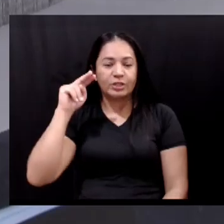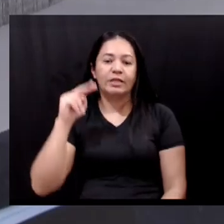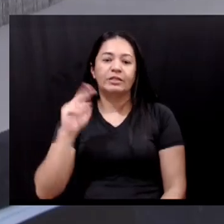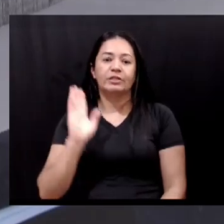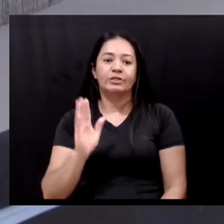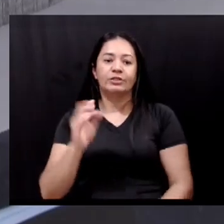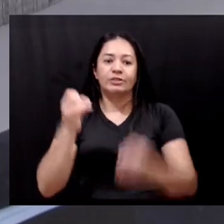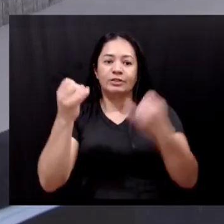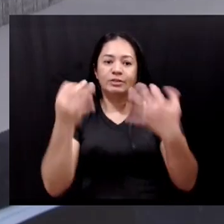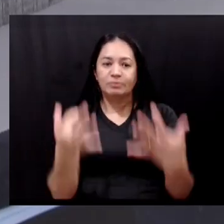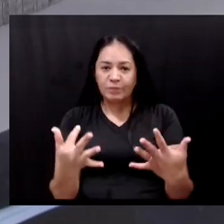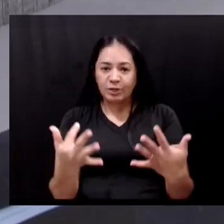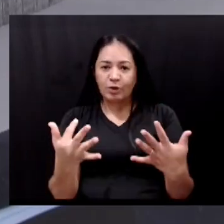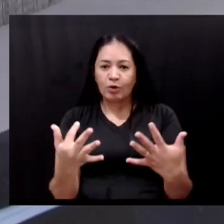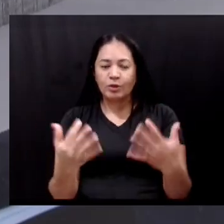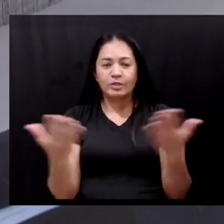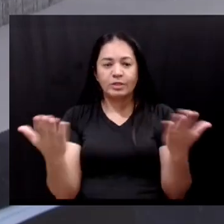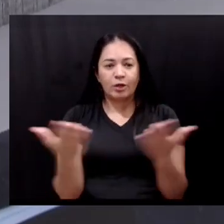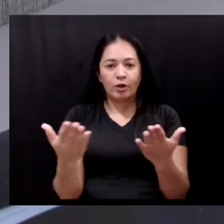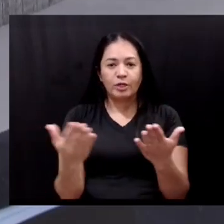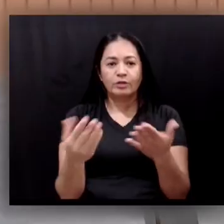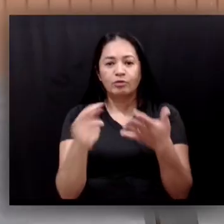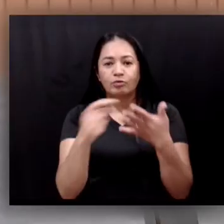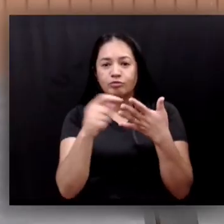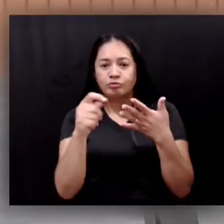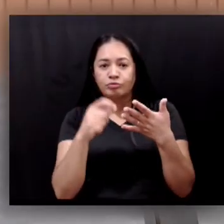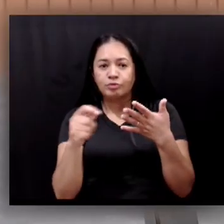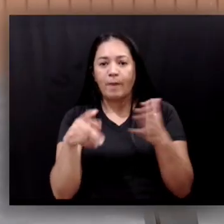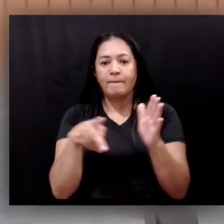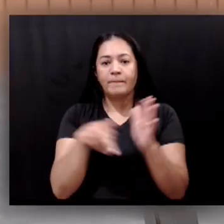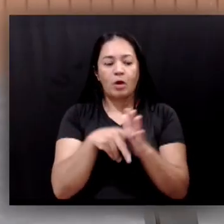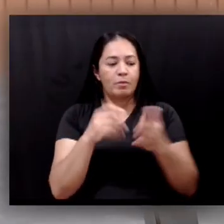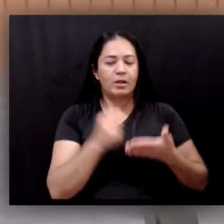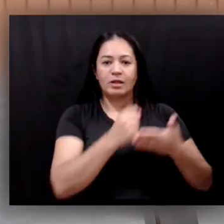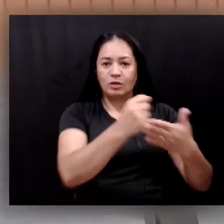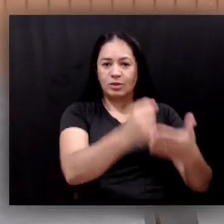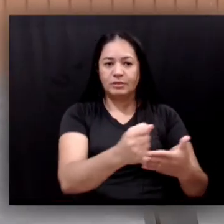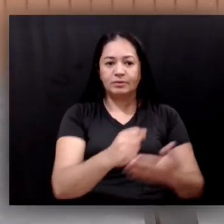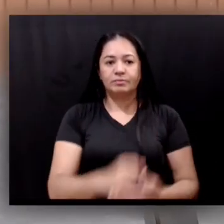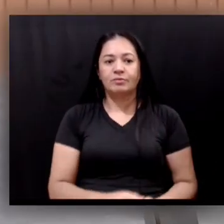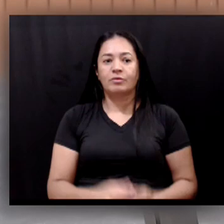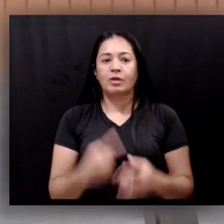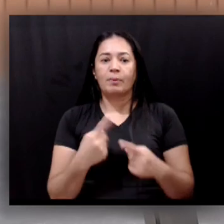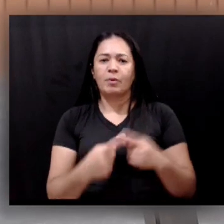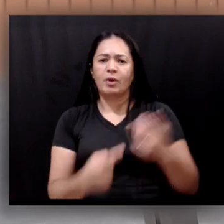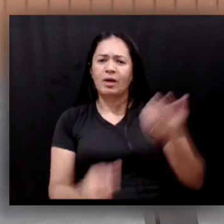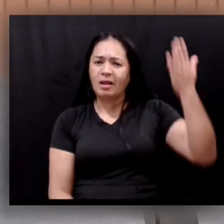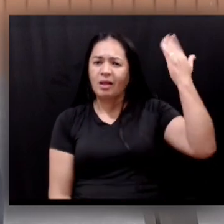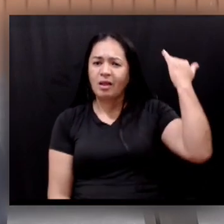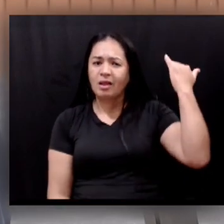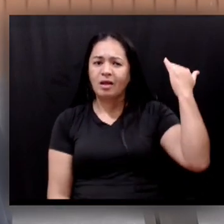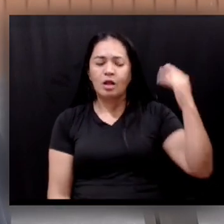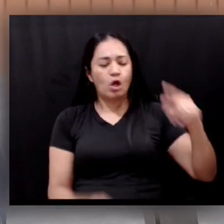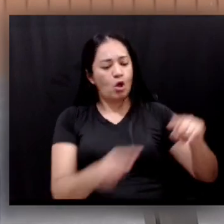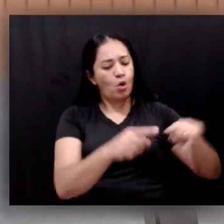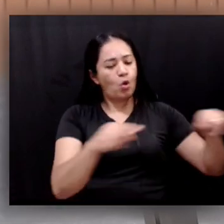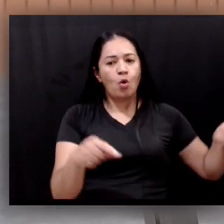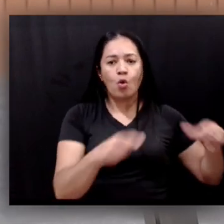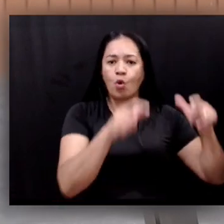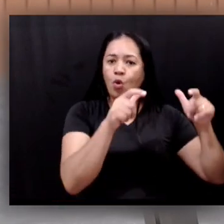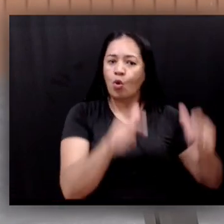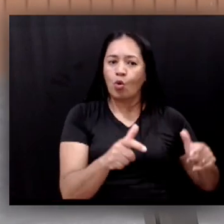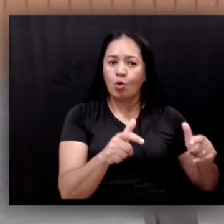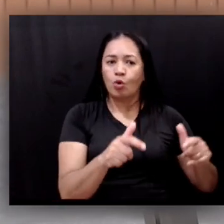a correção do destinatário da doação. Antigamente, o dimensionamento de área tinha muito menos precisão, tínhamos